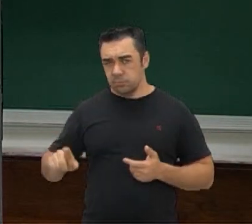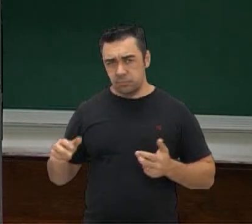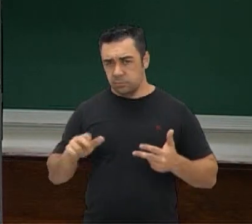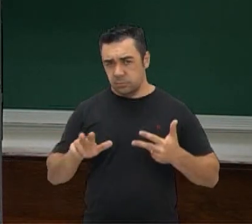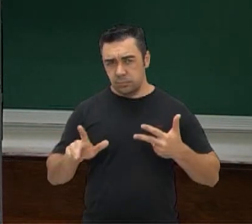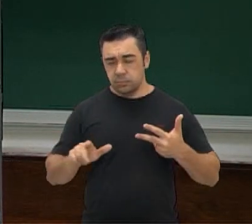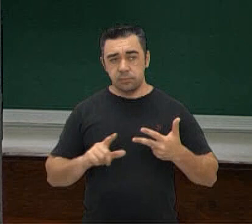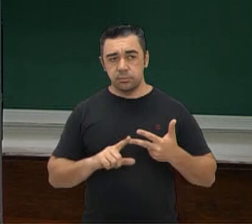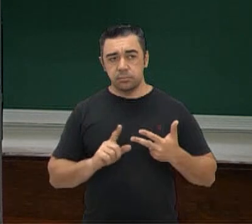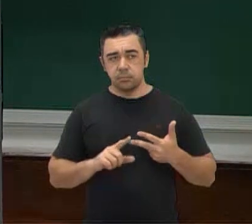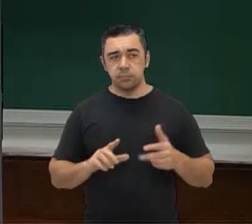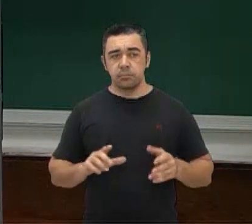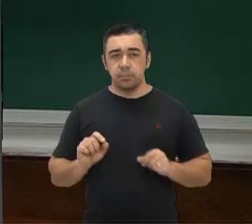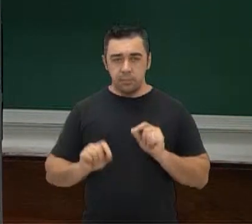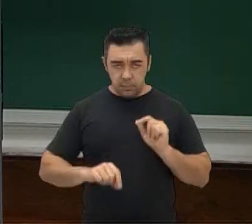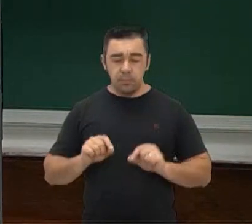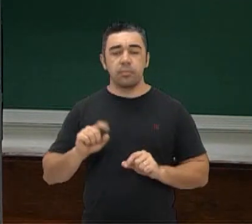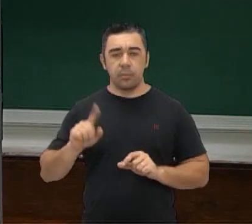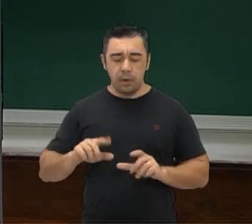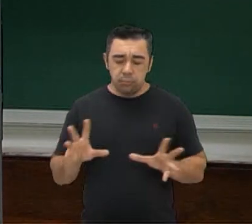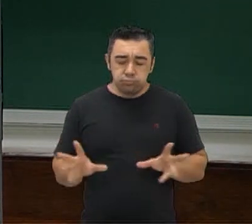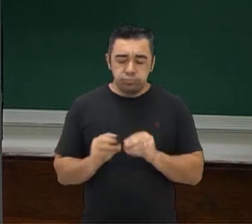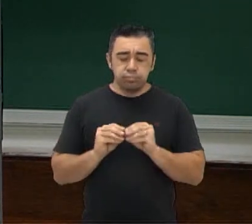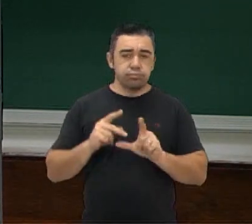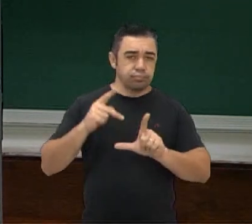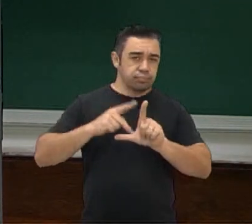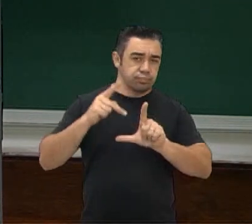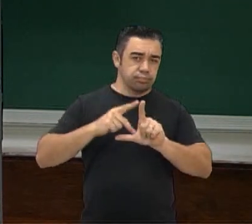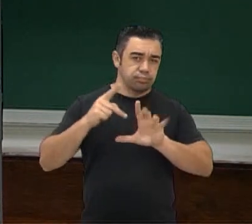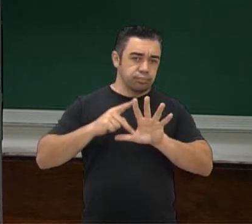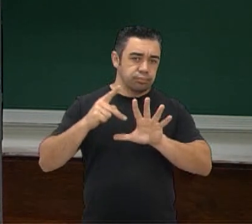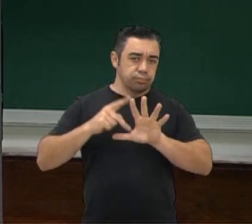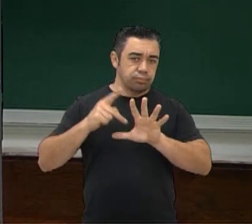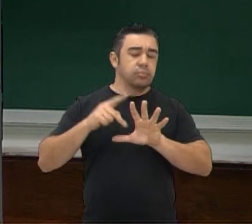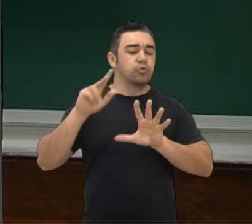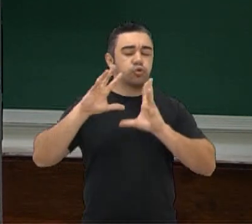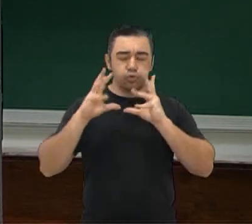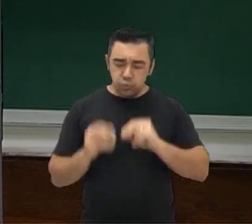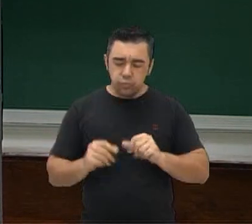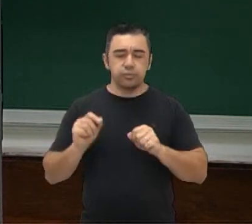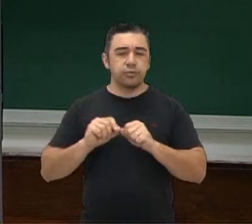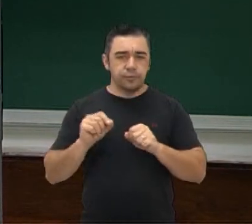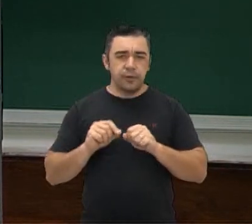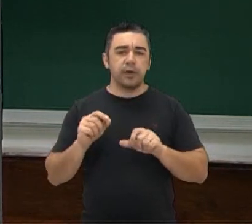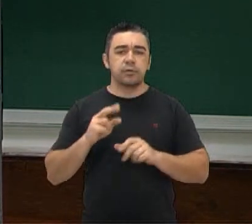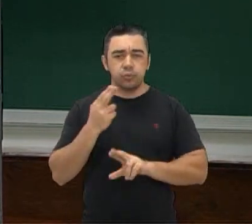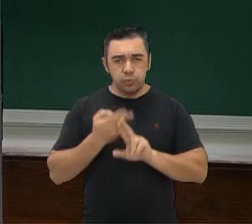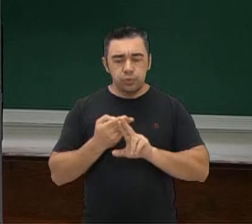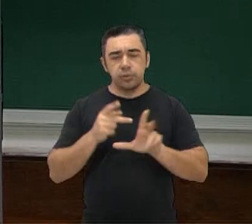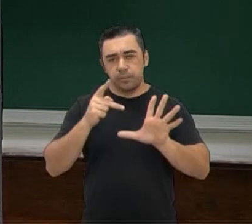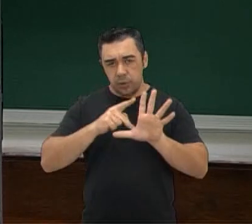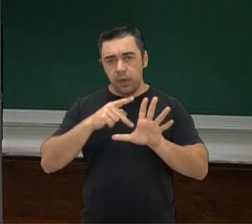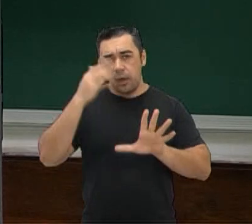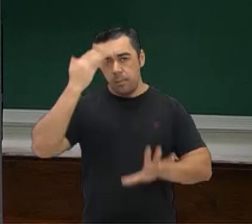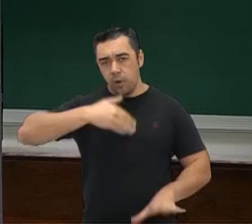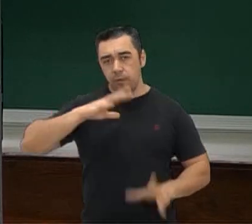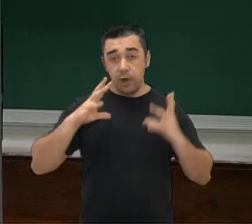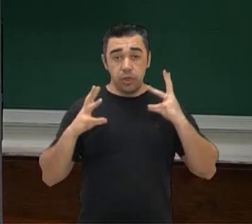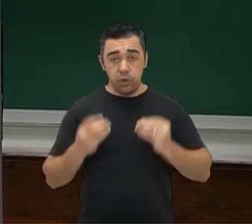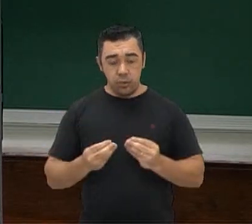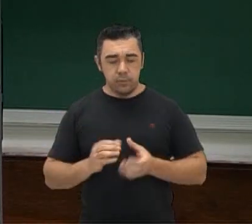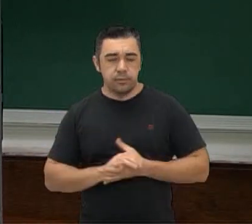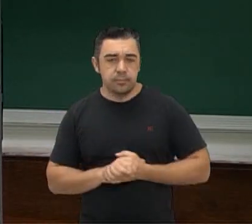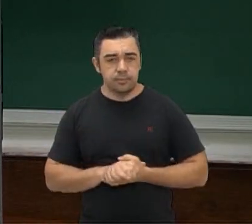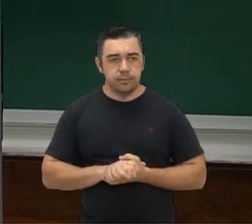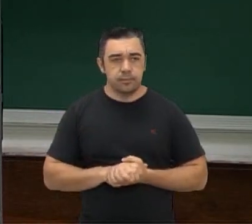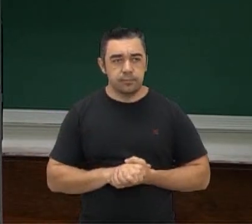ser. Síntese proteica. Aí sim, todos os seres vivos fazem síntese de proteínas, tá? Então essa é uma evidência comum a todos, olha que